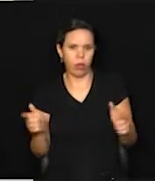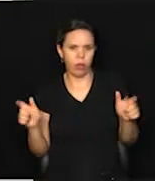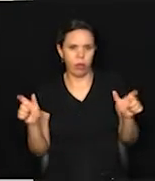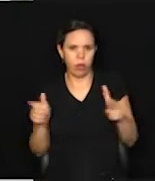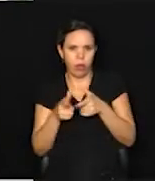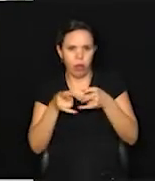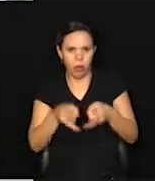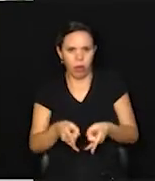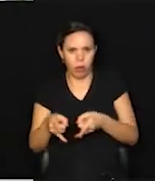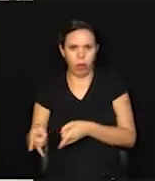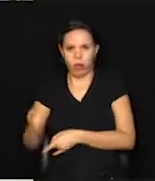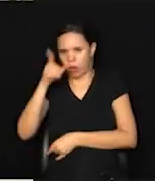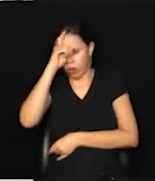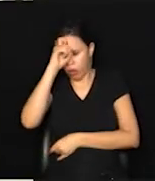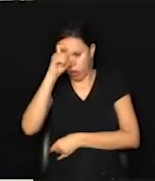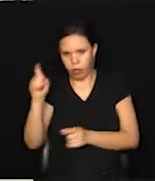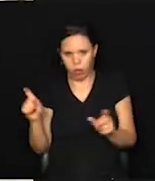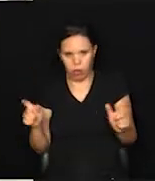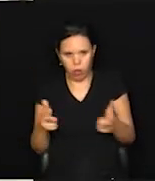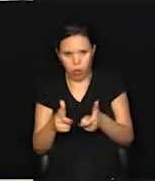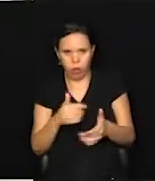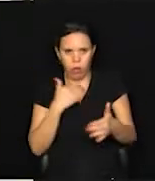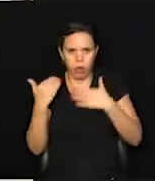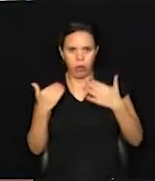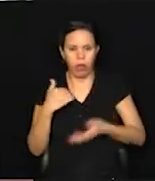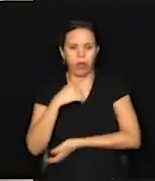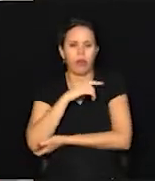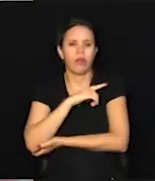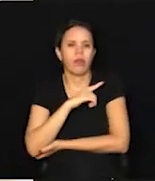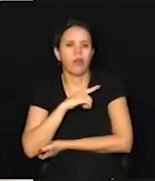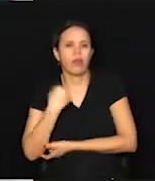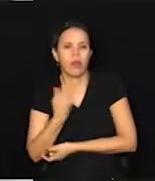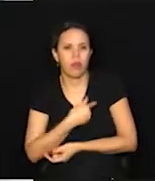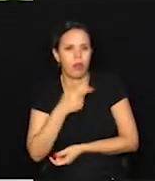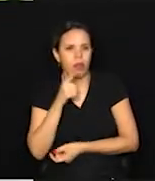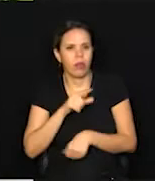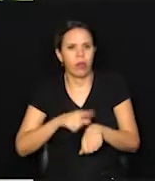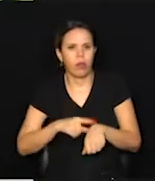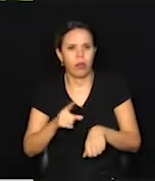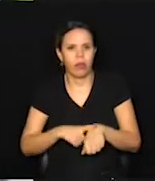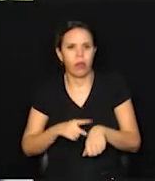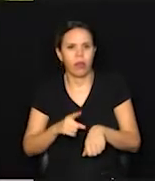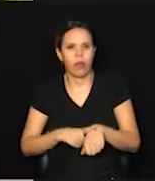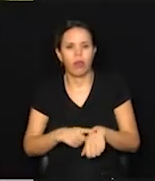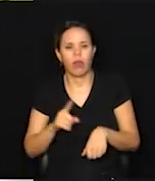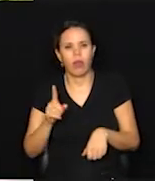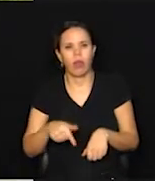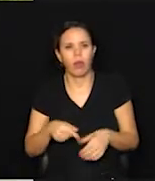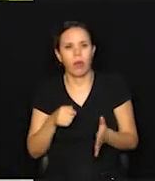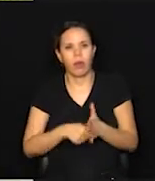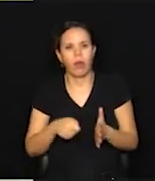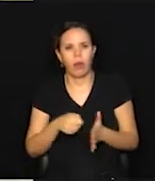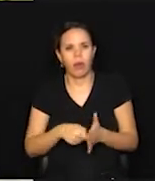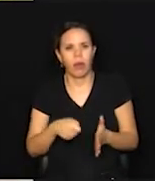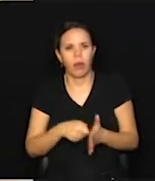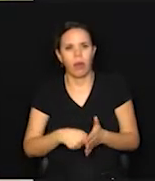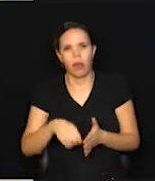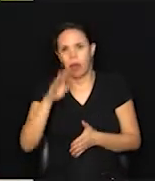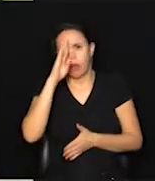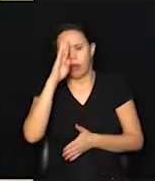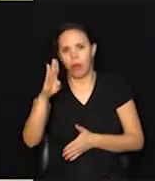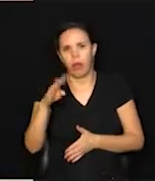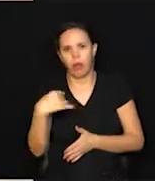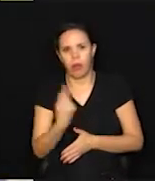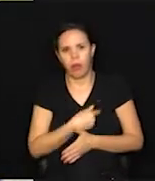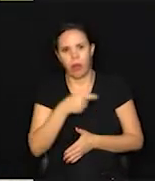leitos hospitalares, a redução da mortalidade e permitir que a gente ganhe tempo naquela que é a batalha principal que